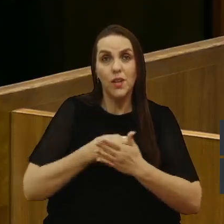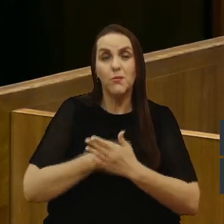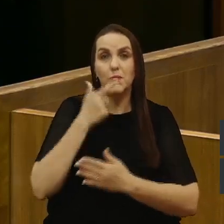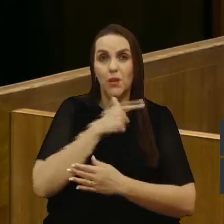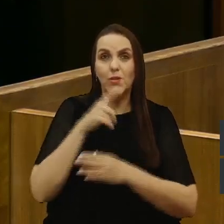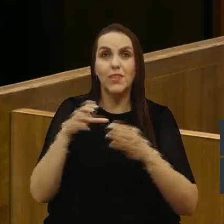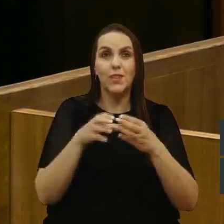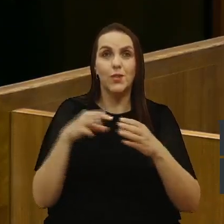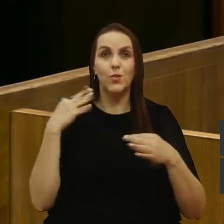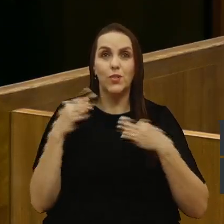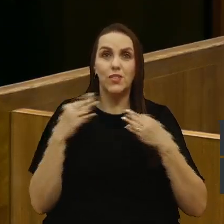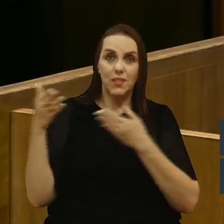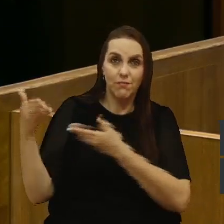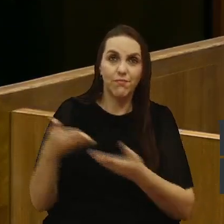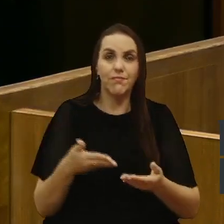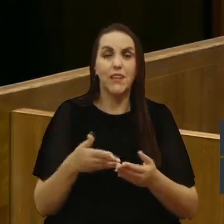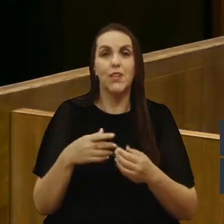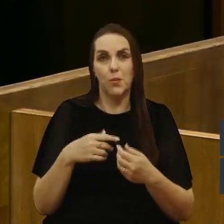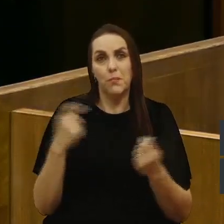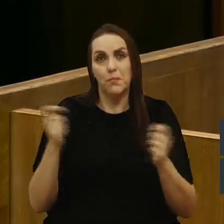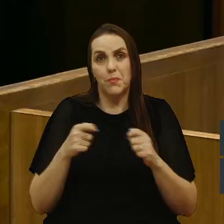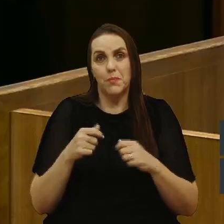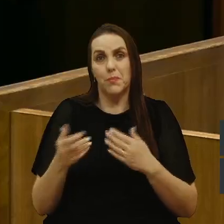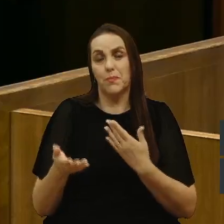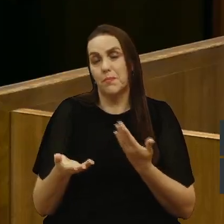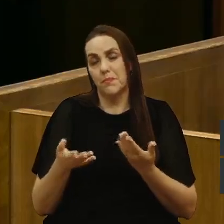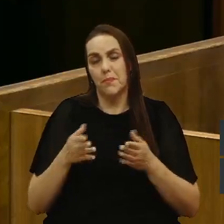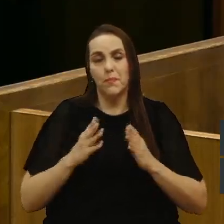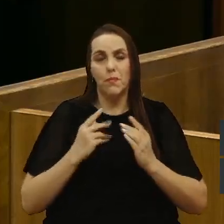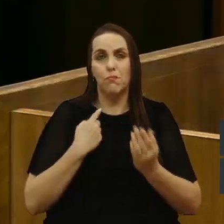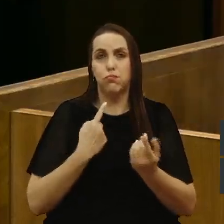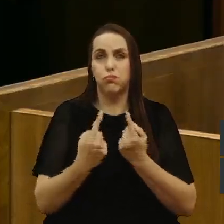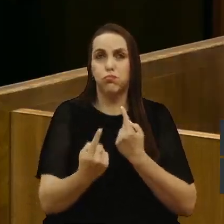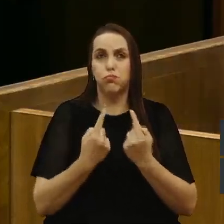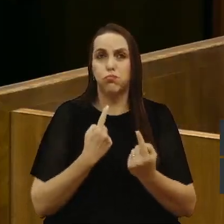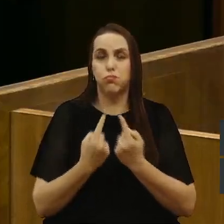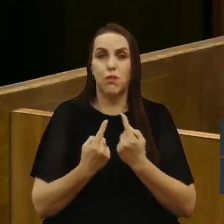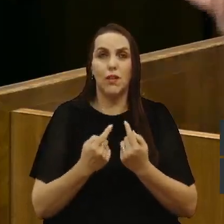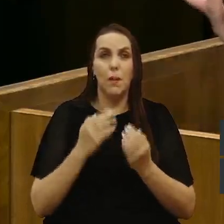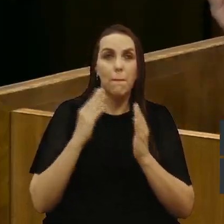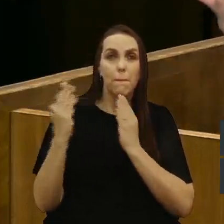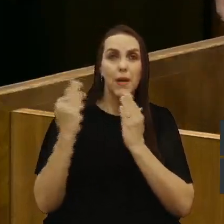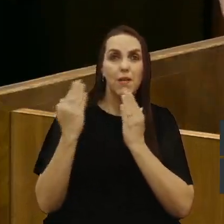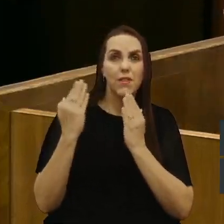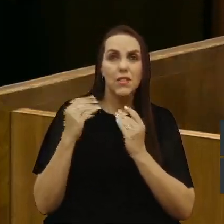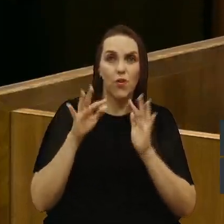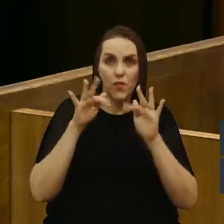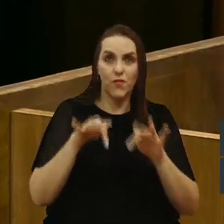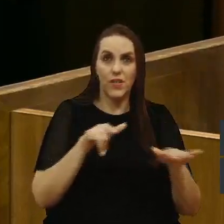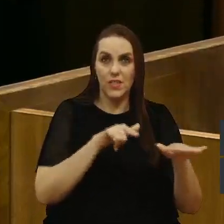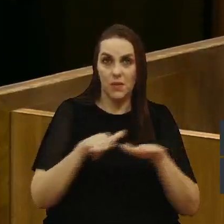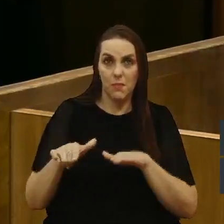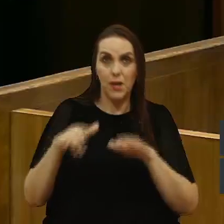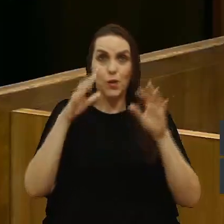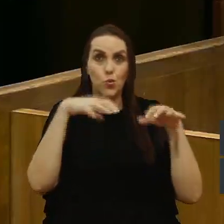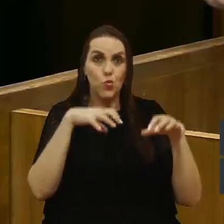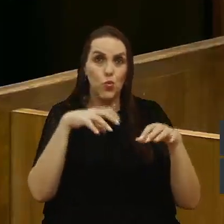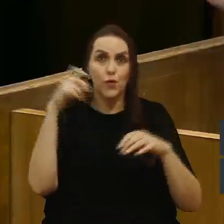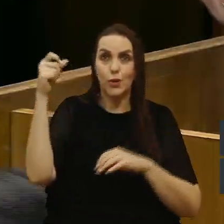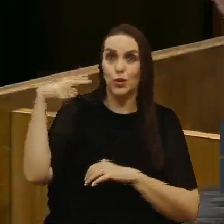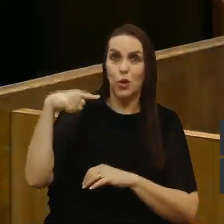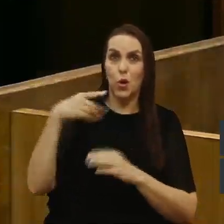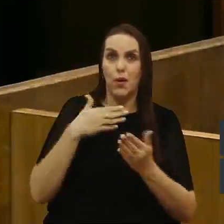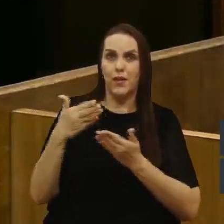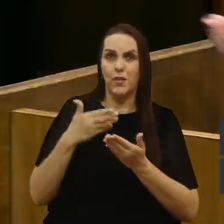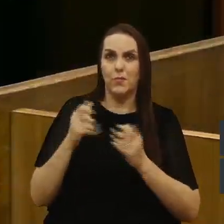né? De trafegabilidade, no mínimo, e a previsibilidade, né? Eles precisam saber se no final de semana, com chuva ou com sol, eles vão poder